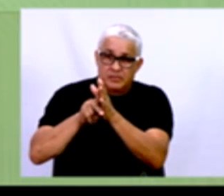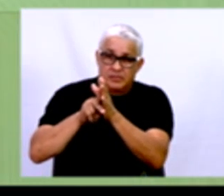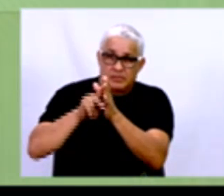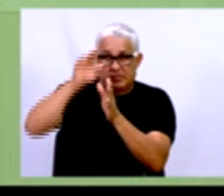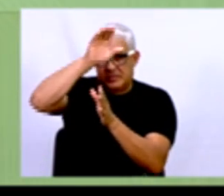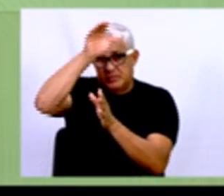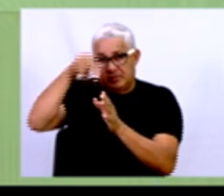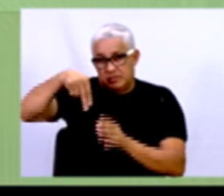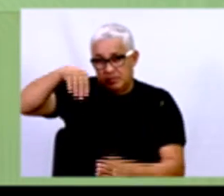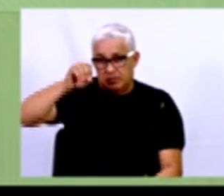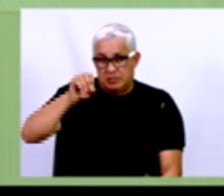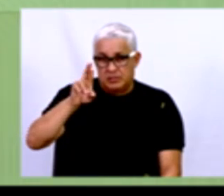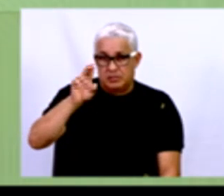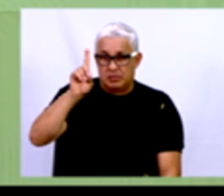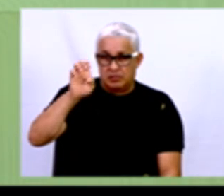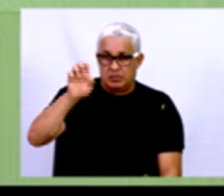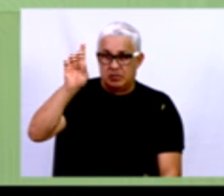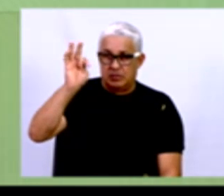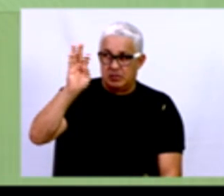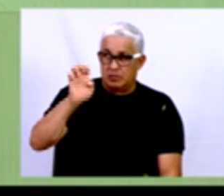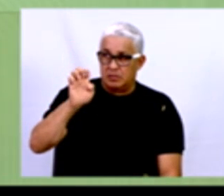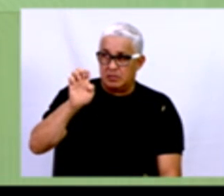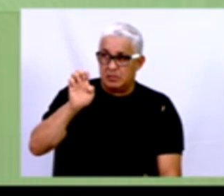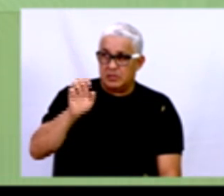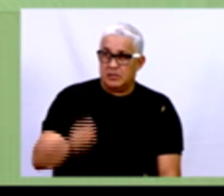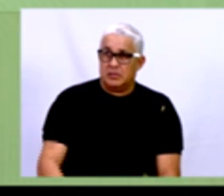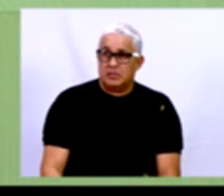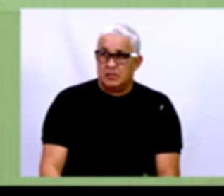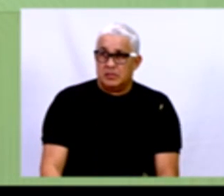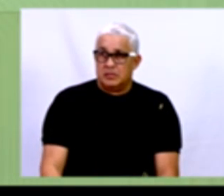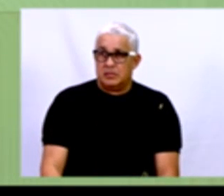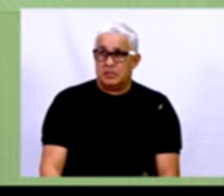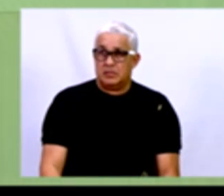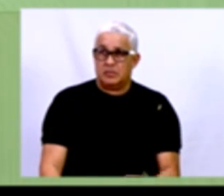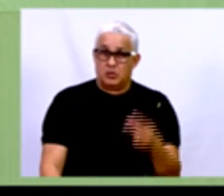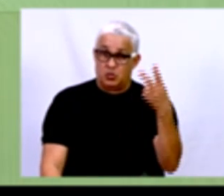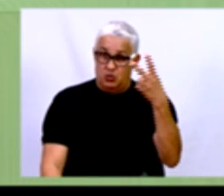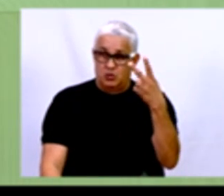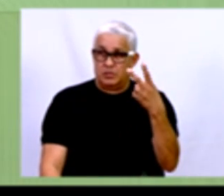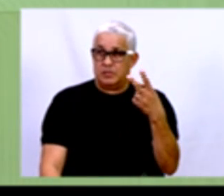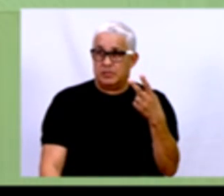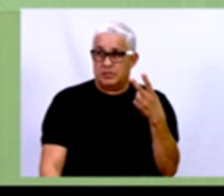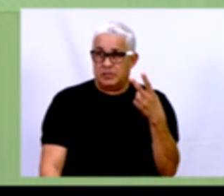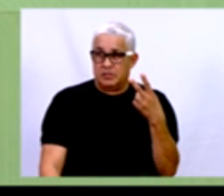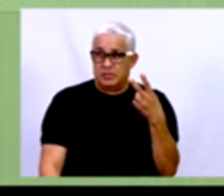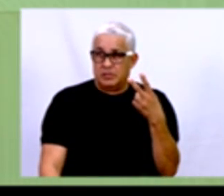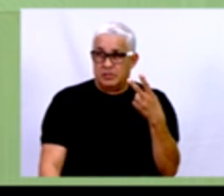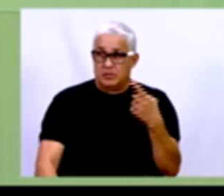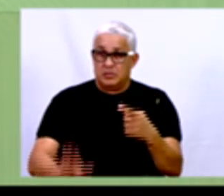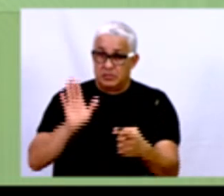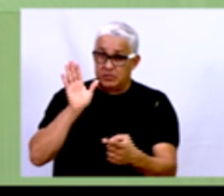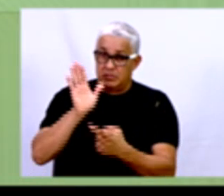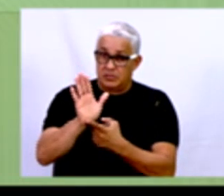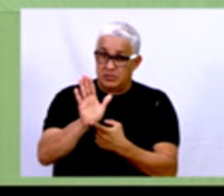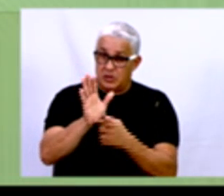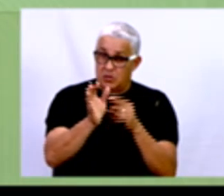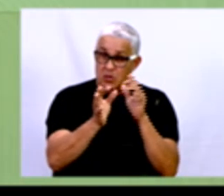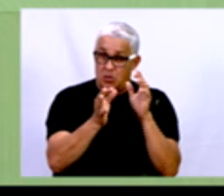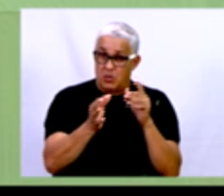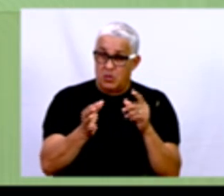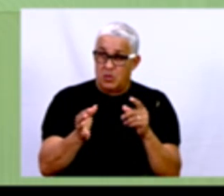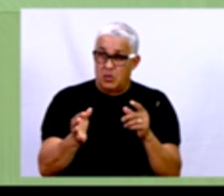de variedade linguística regional? 2. É apresentada uma